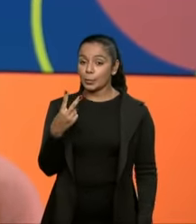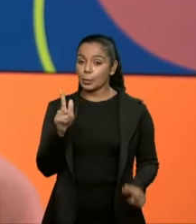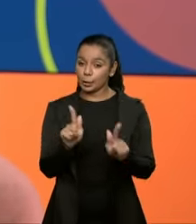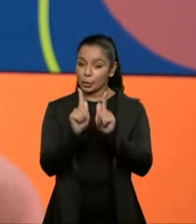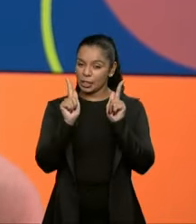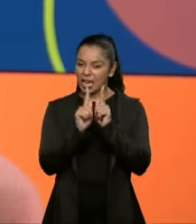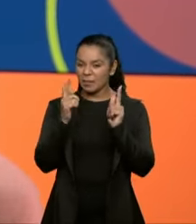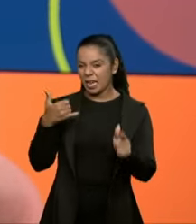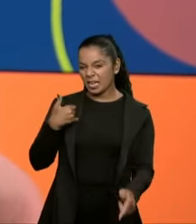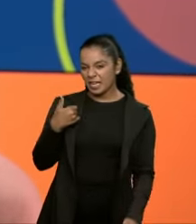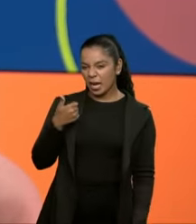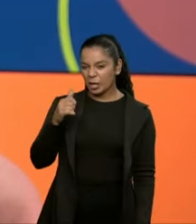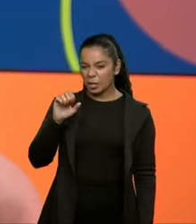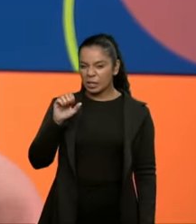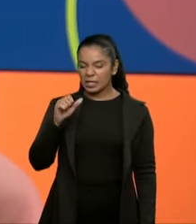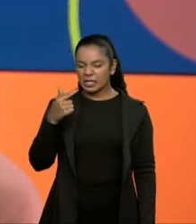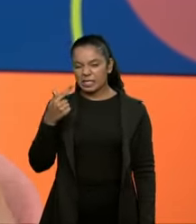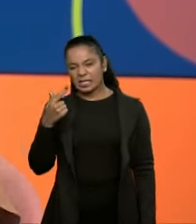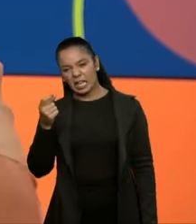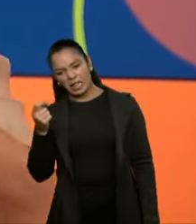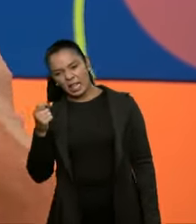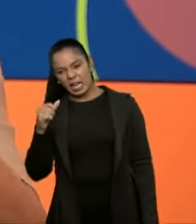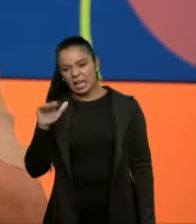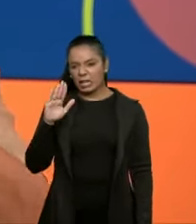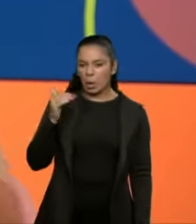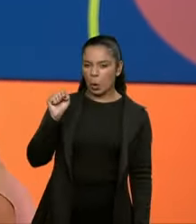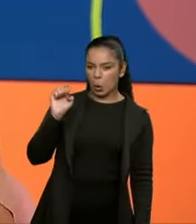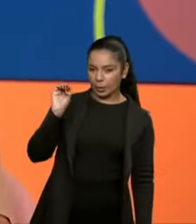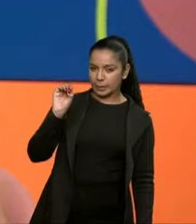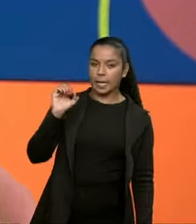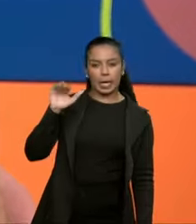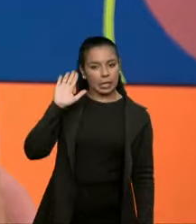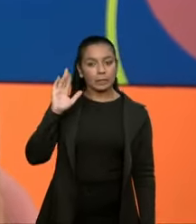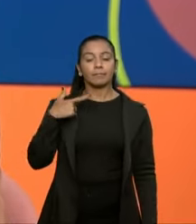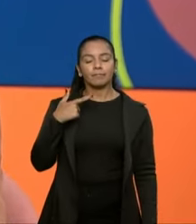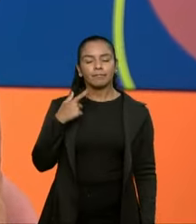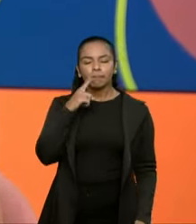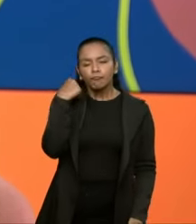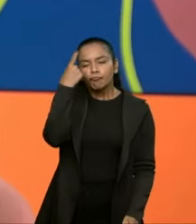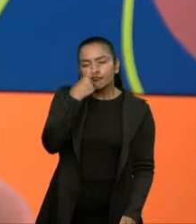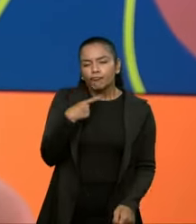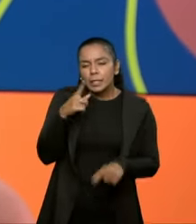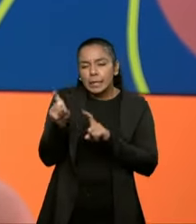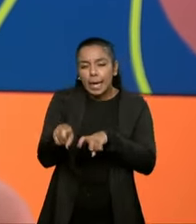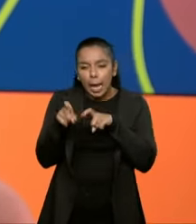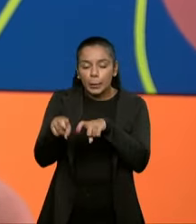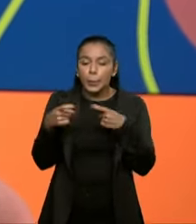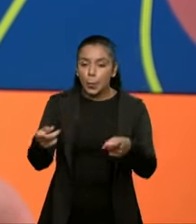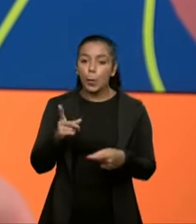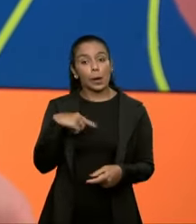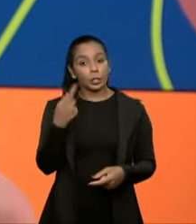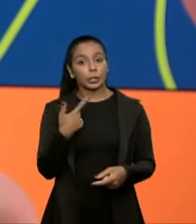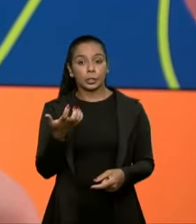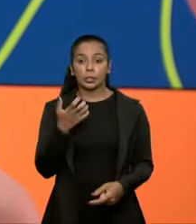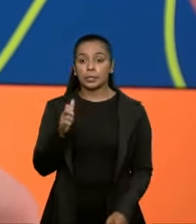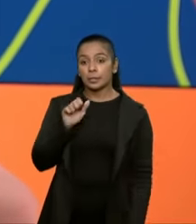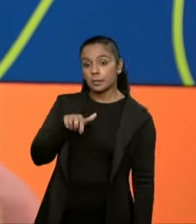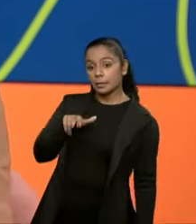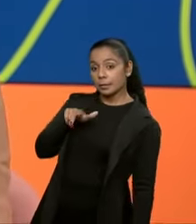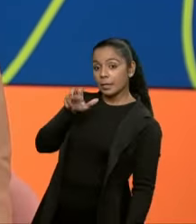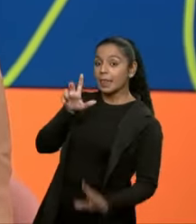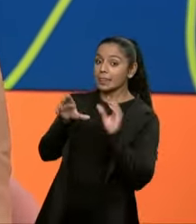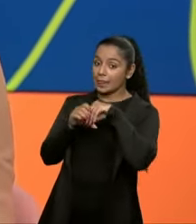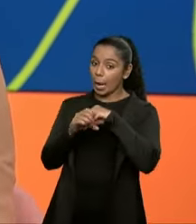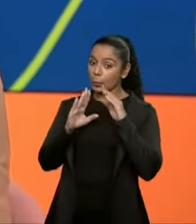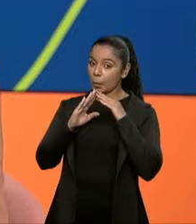devem ter uns 80 e pouco, 70 e pouco, 80 anos, aquela cara, sabe, bem do interior. E aí, a gente queria subir, era por dentro da propriedade delas,